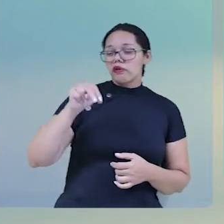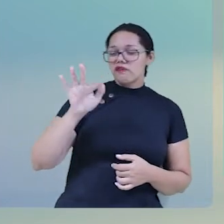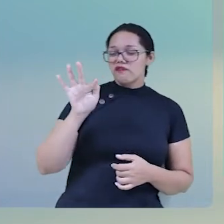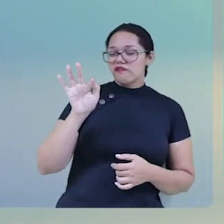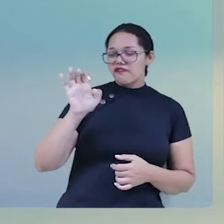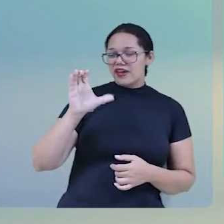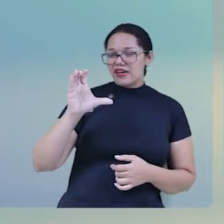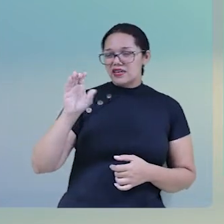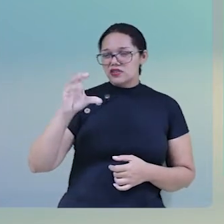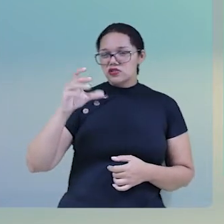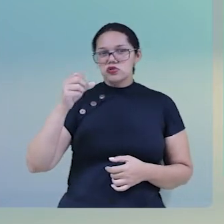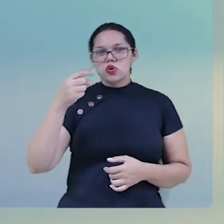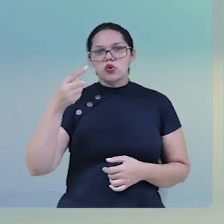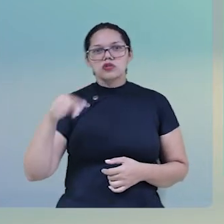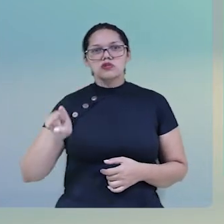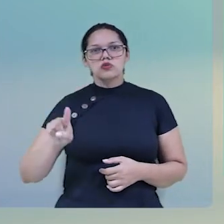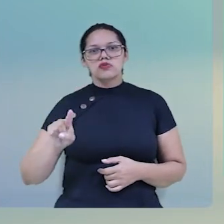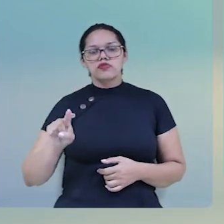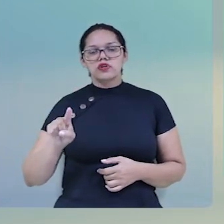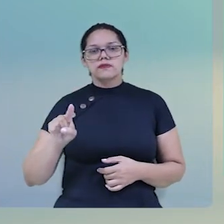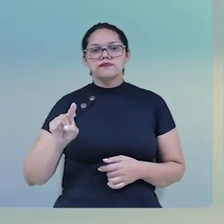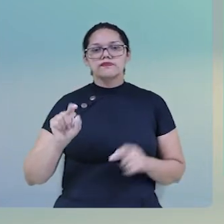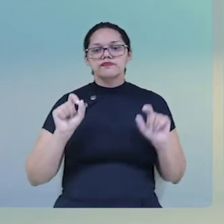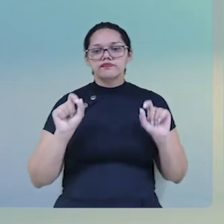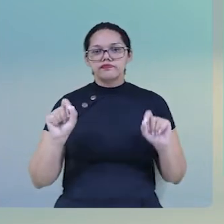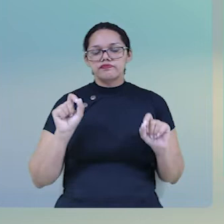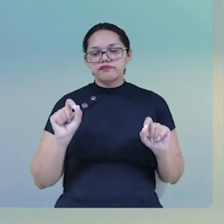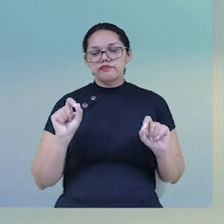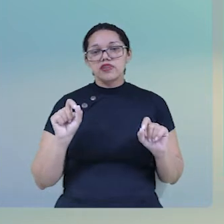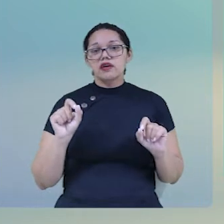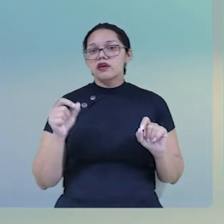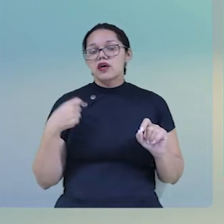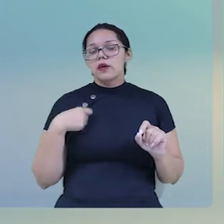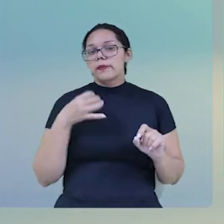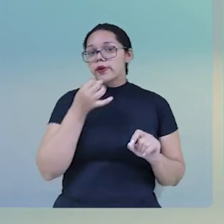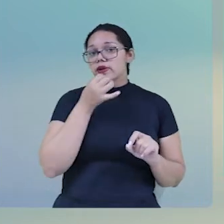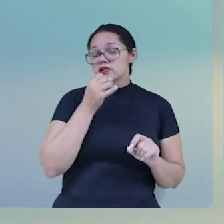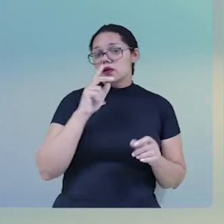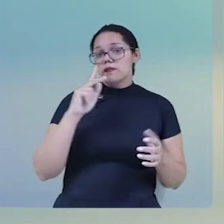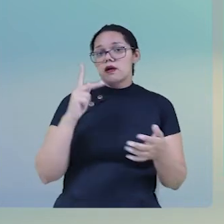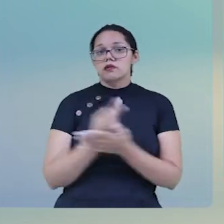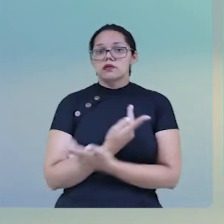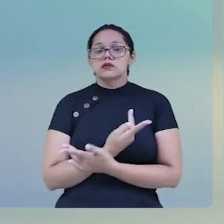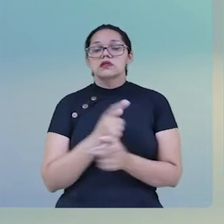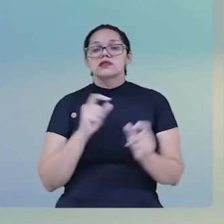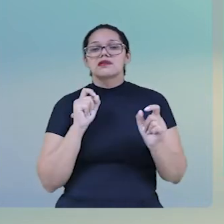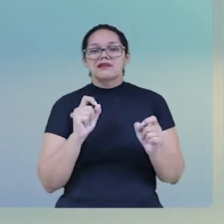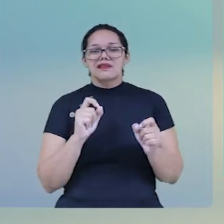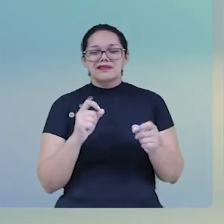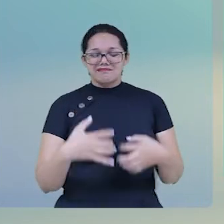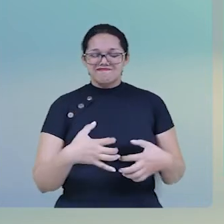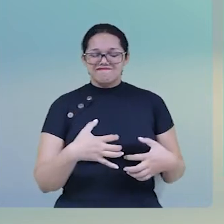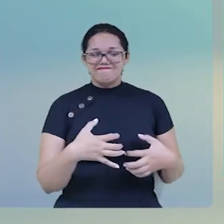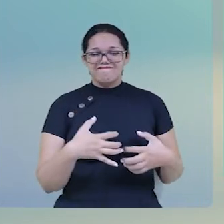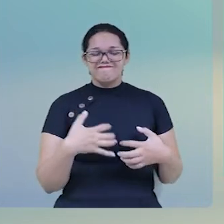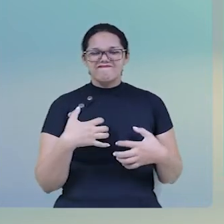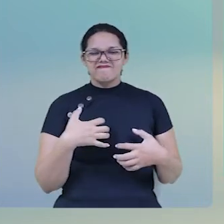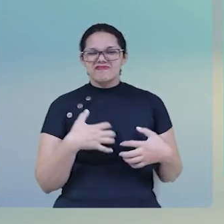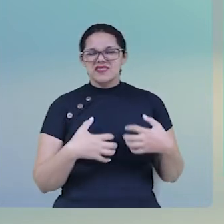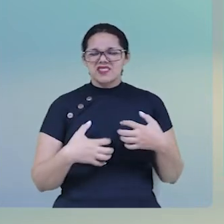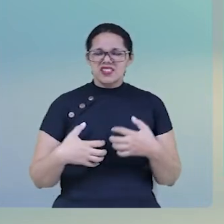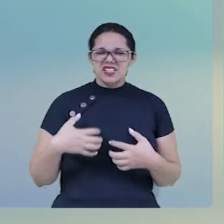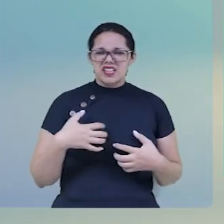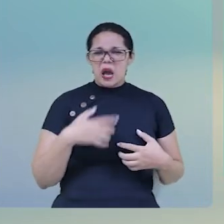sangue, ele vai causar danos ao meu sistema imunológico, que não está acostumado com aquilo. E esses danos vão aumentar o